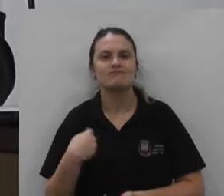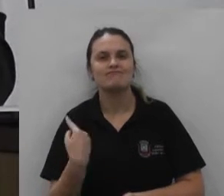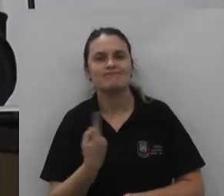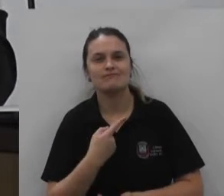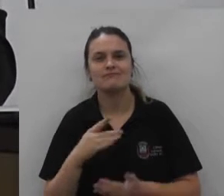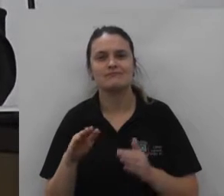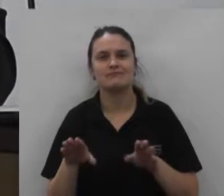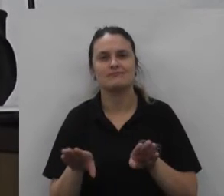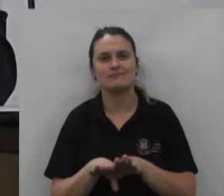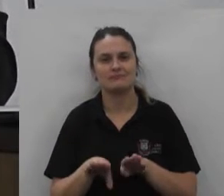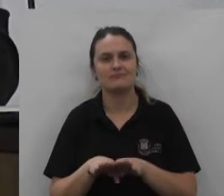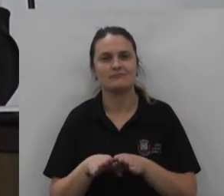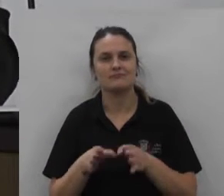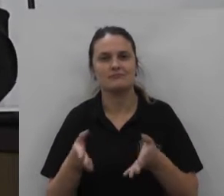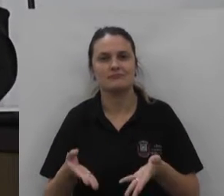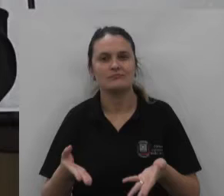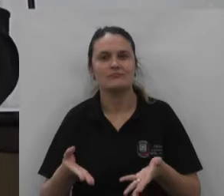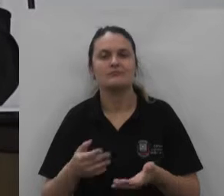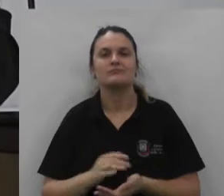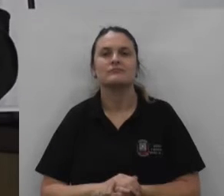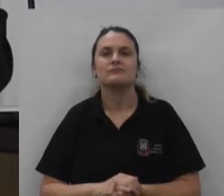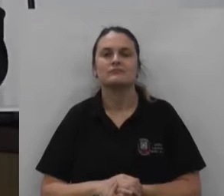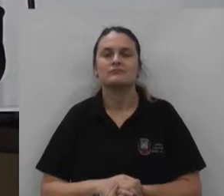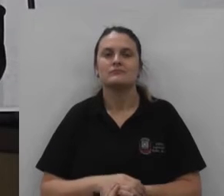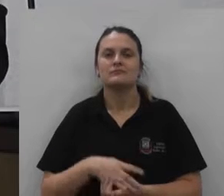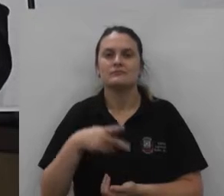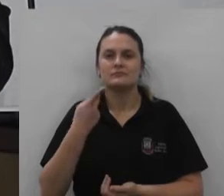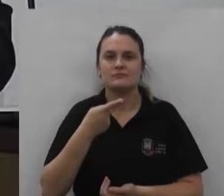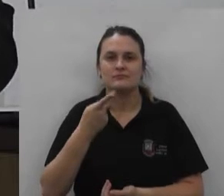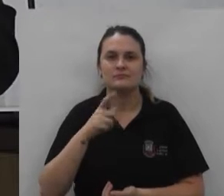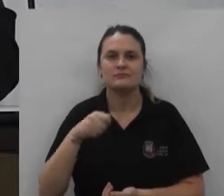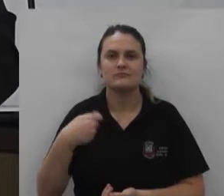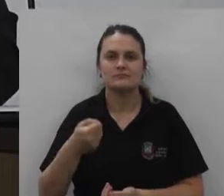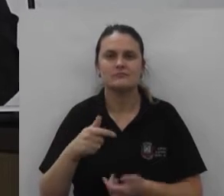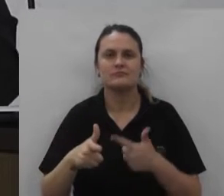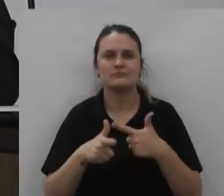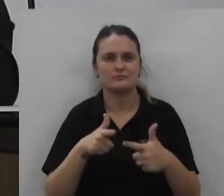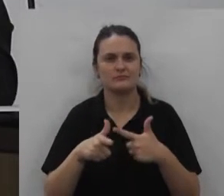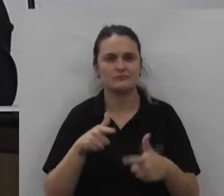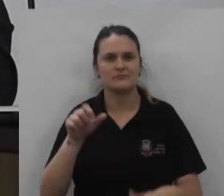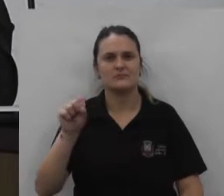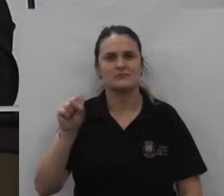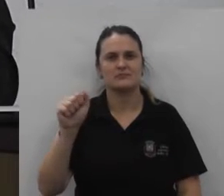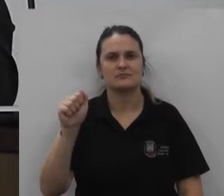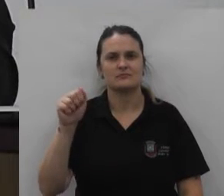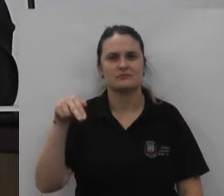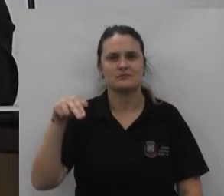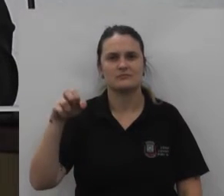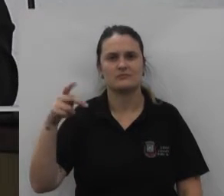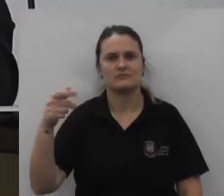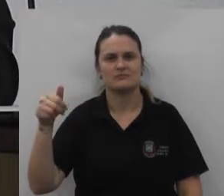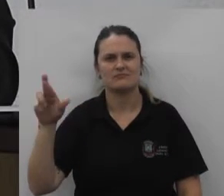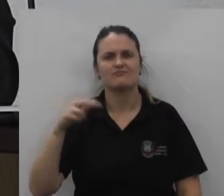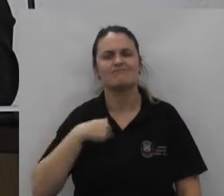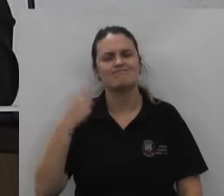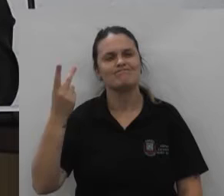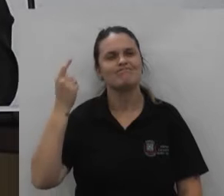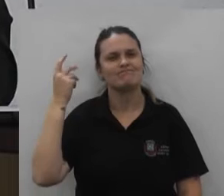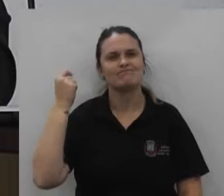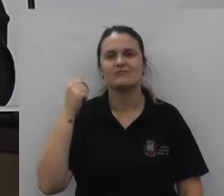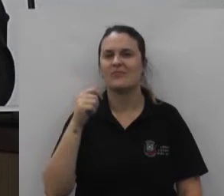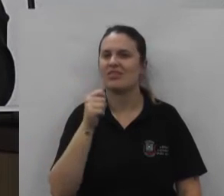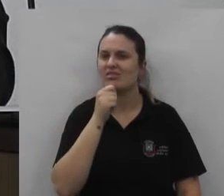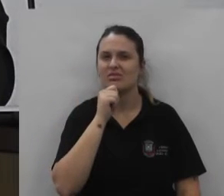Nós também, no dia de hoje, deixamos para falar sobre o problema da Sanepar. Eu falei alguns dias atrás,